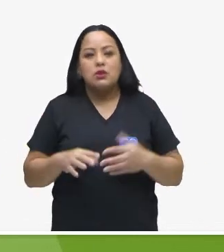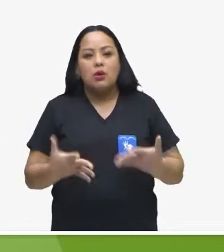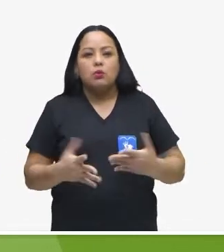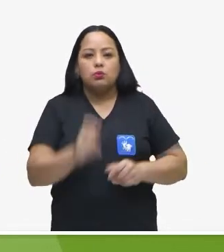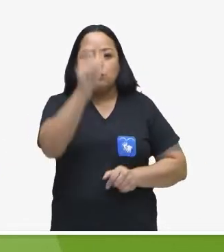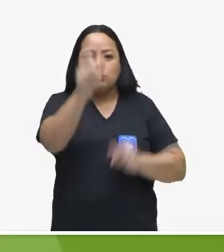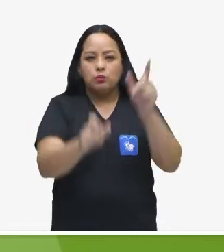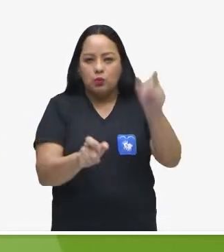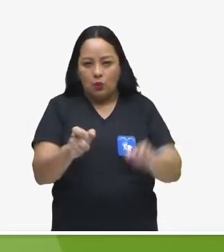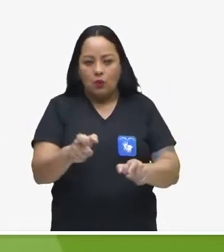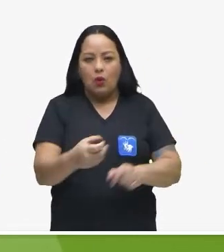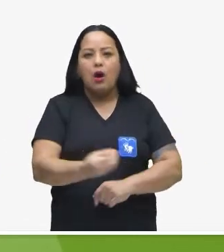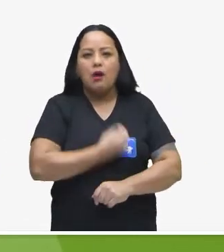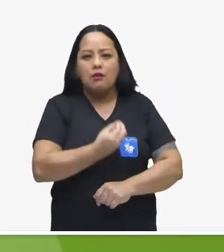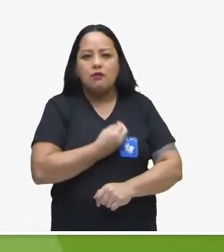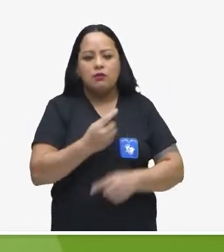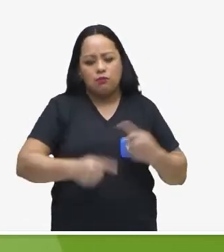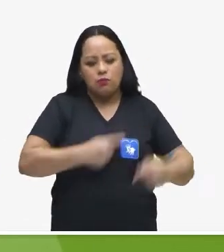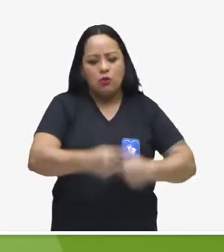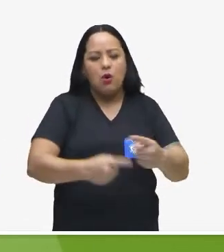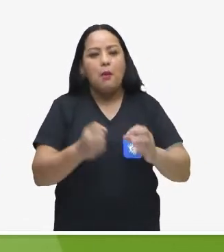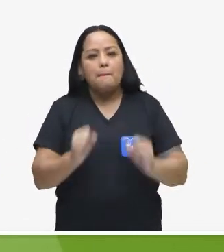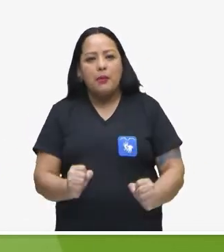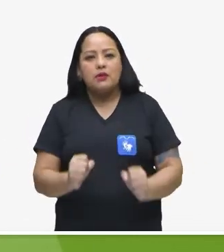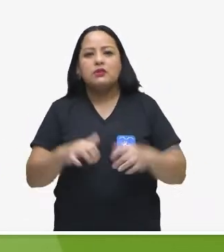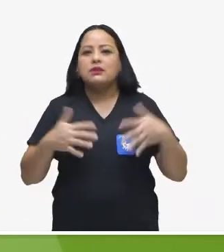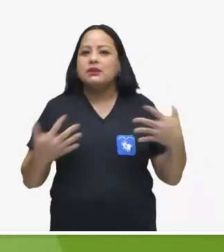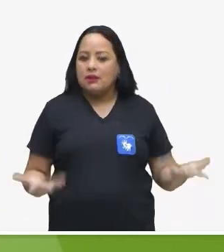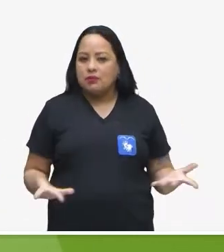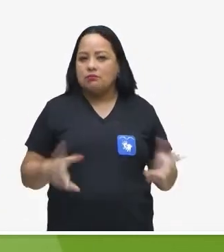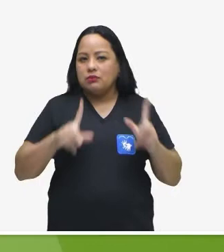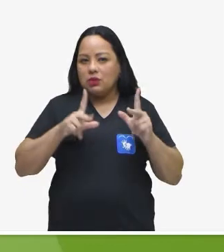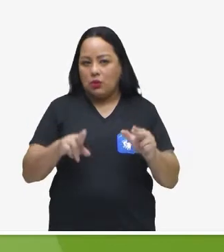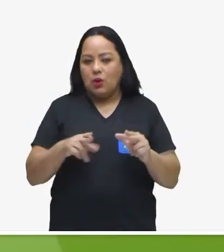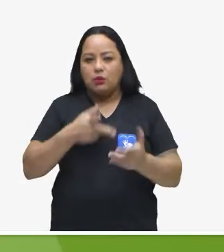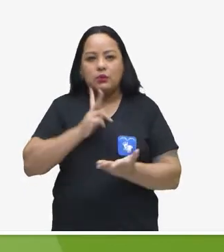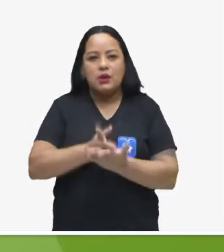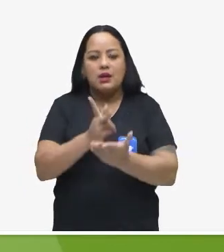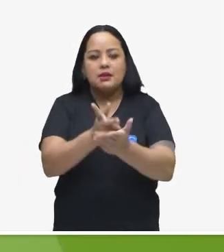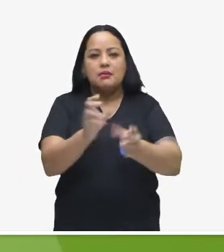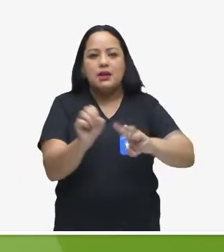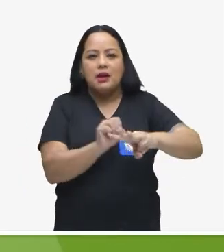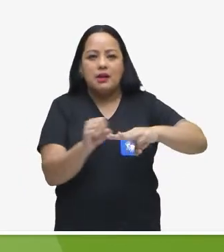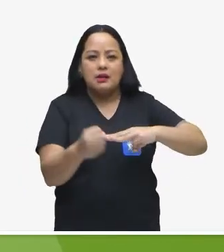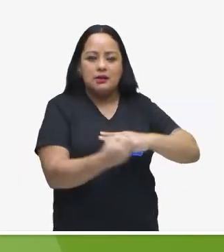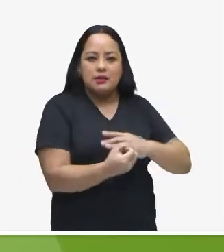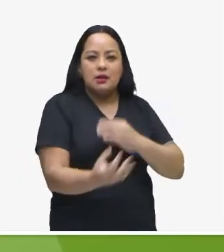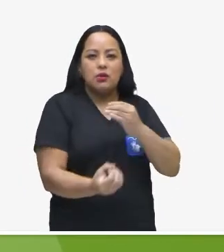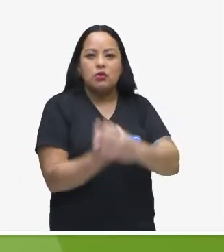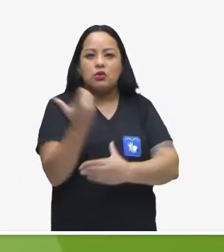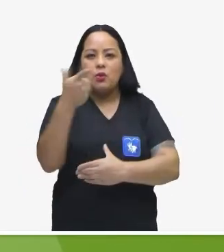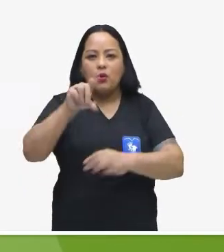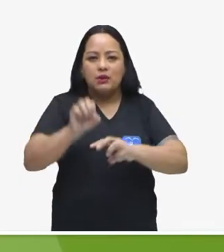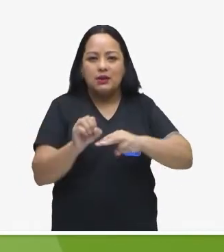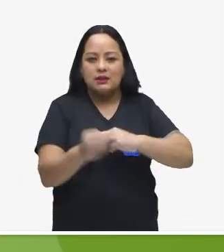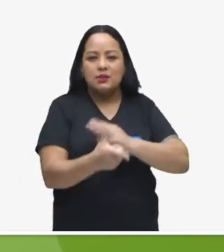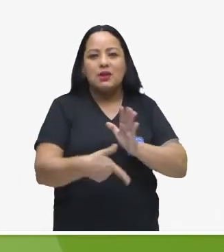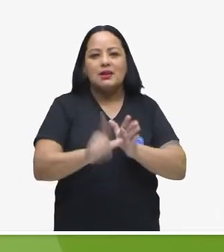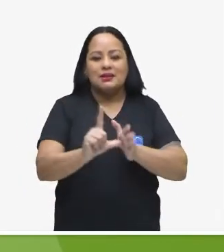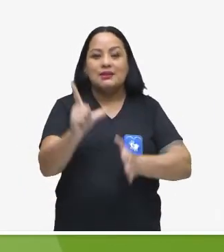têm capacidade de se reproduzir? Então, assim, sempre a célula vai se originar de uma outra que já existia